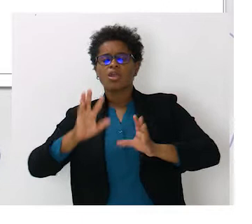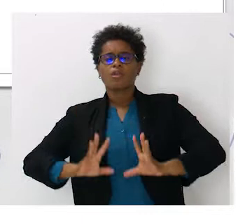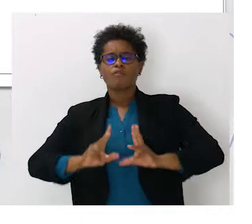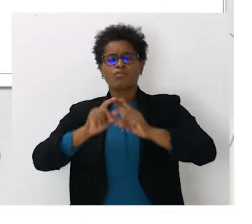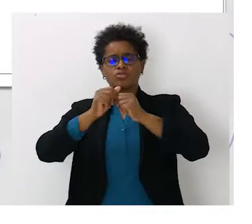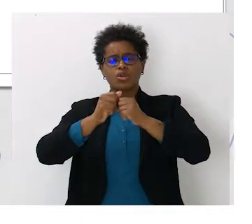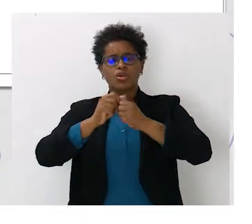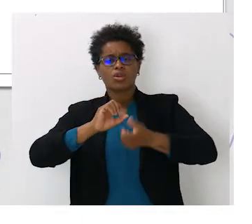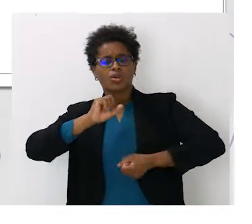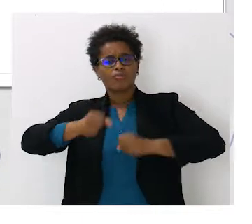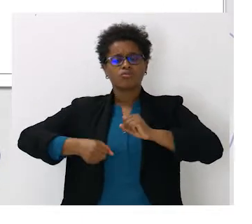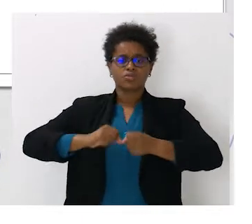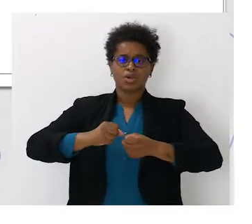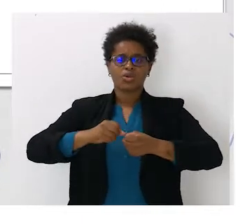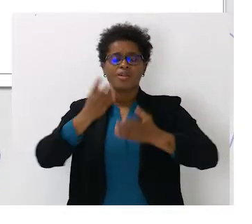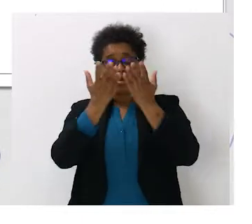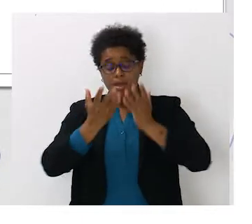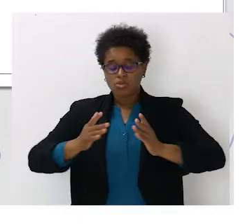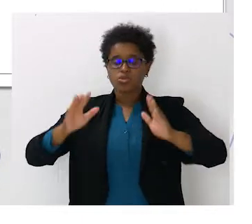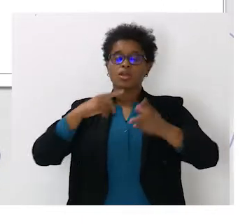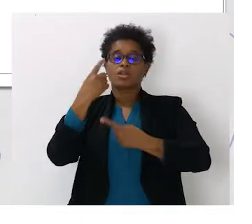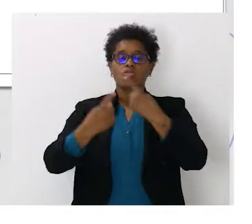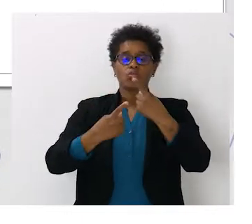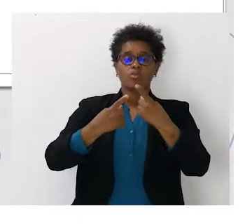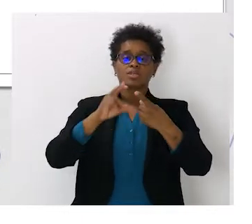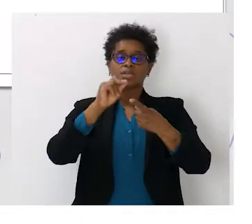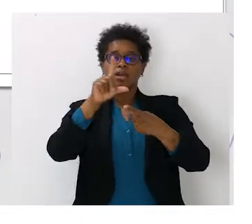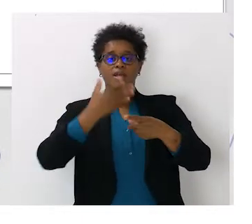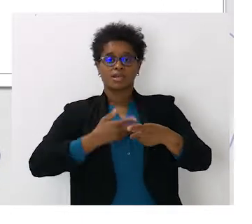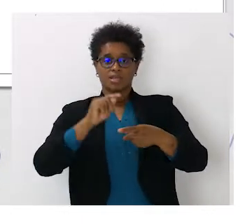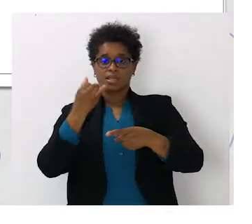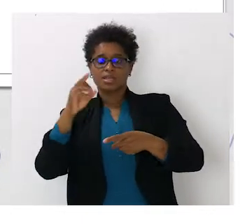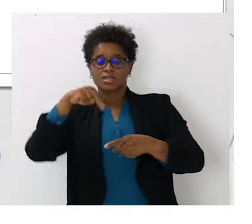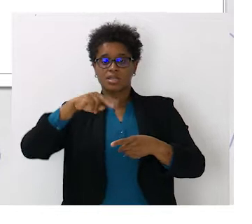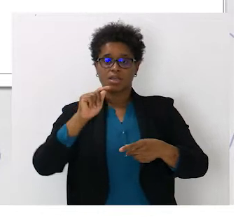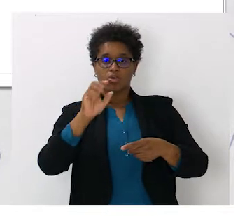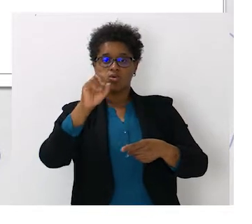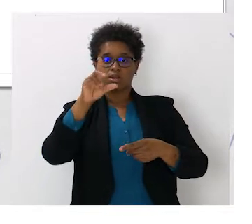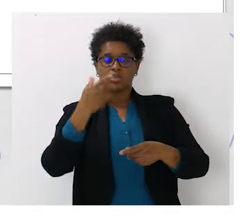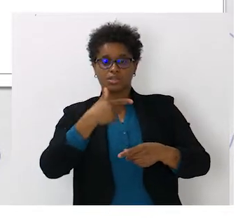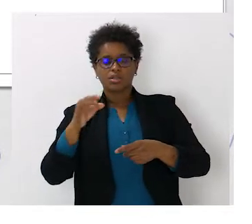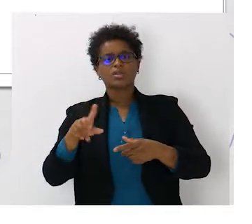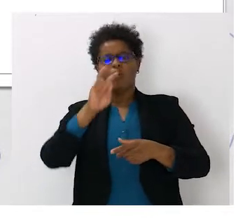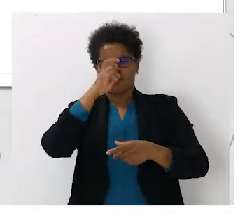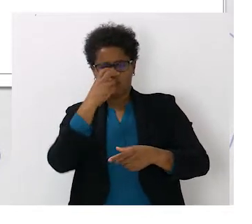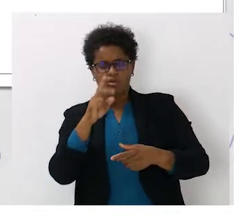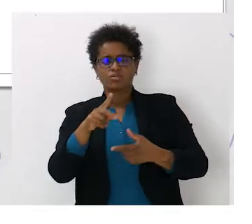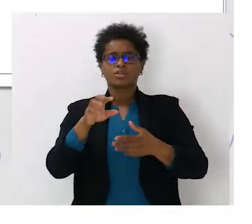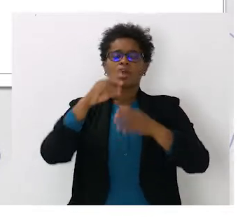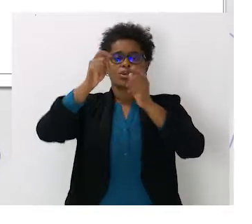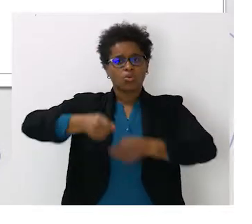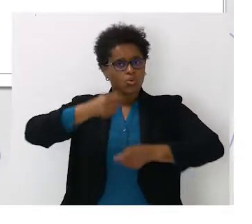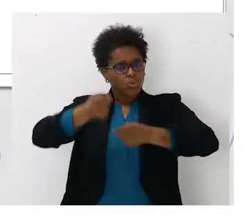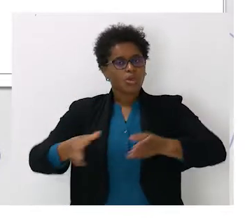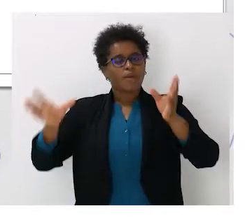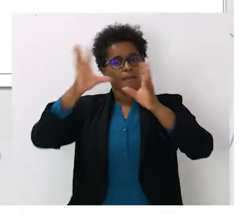evolução natural de algumas aldeias neolíticas que eram focos de agricultura